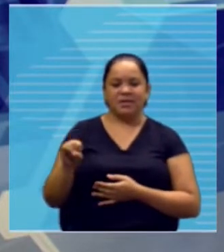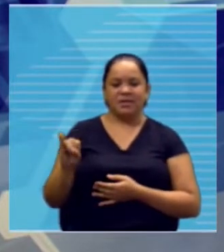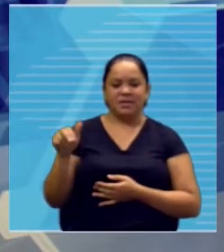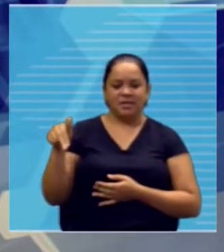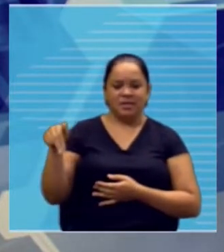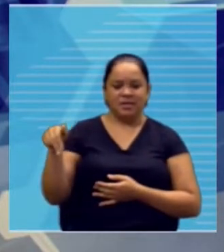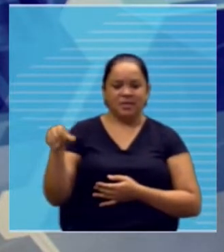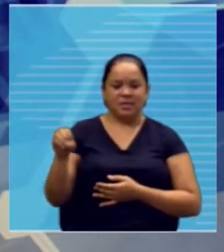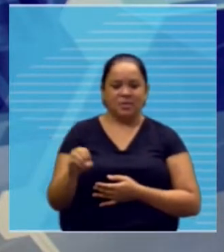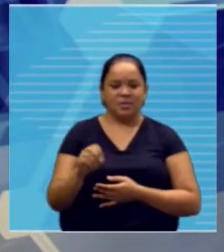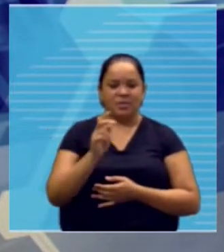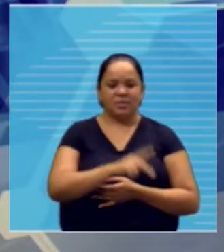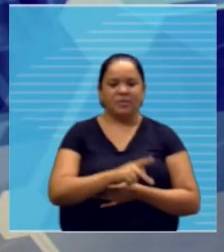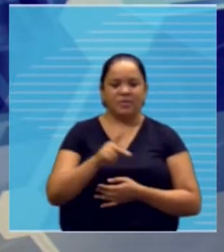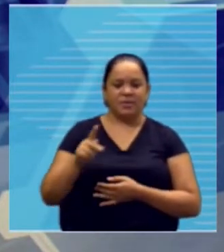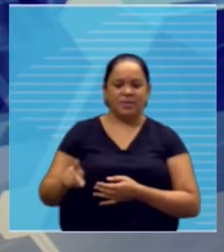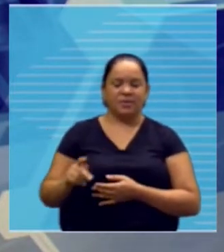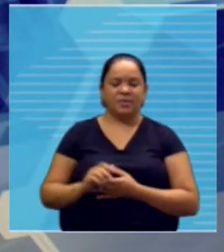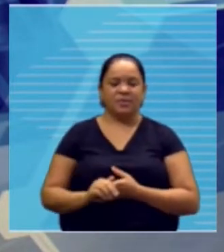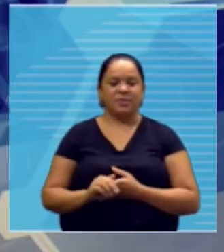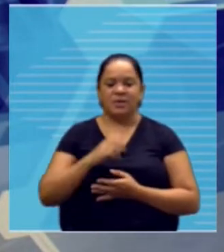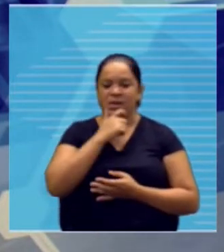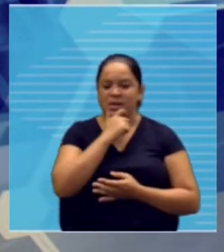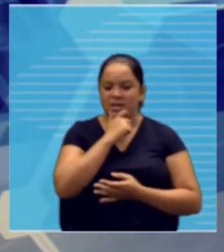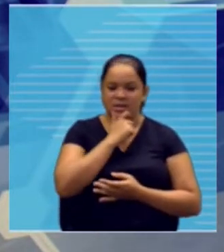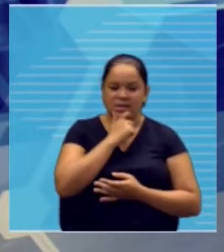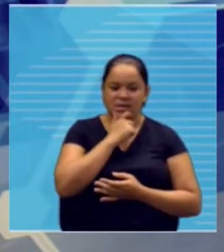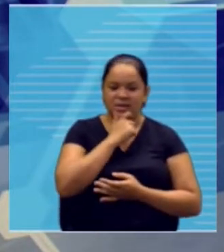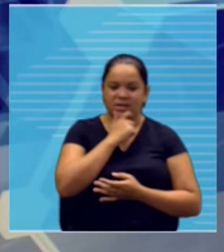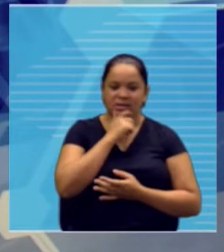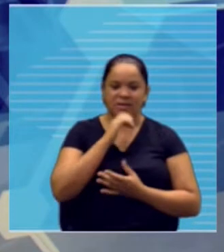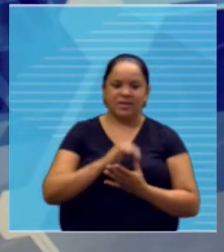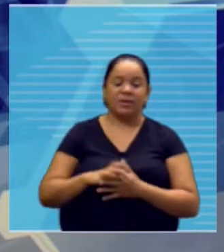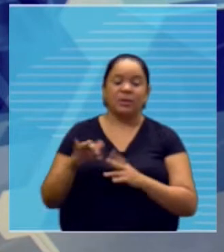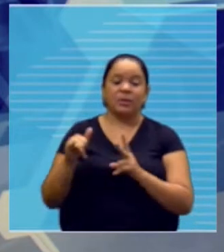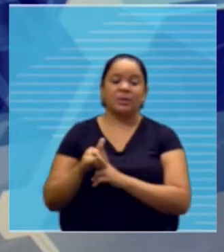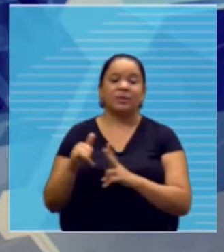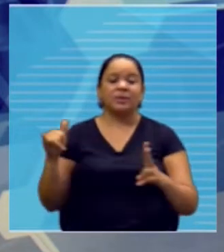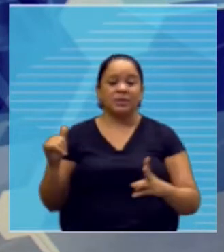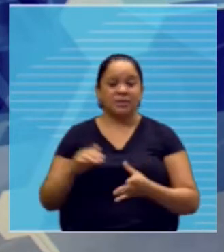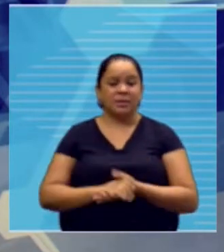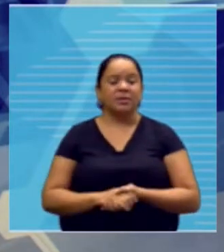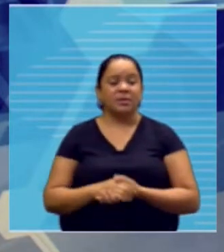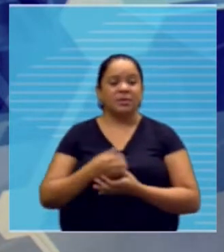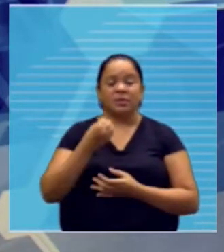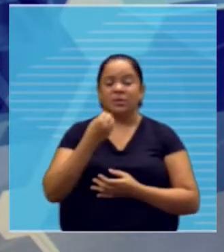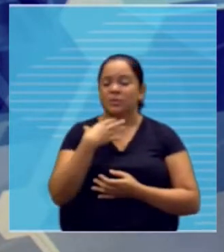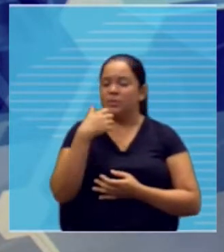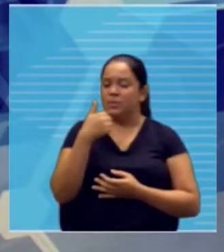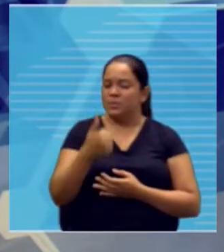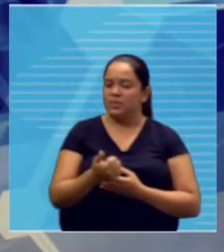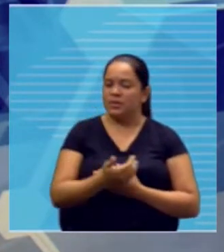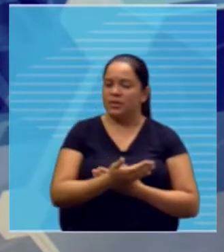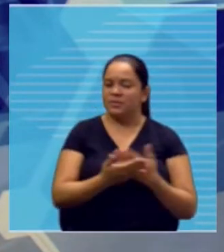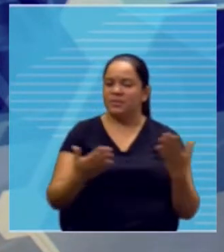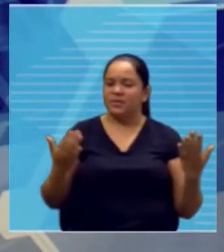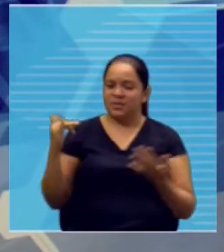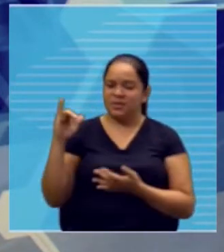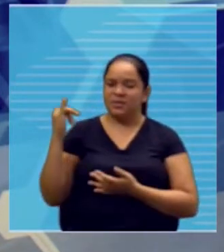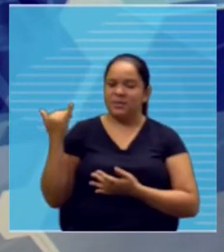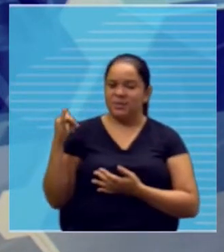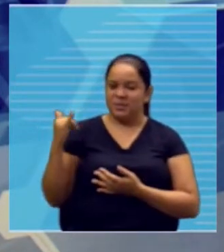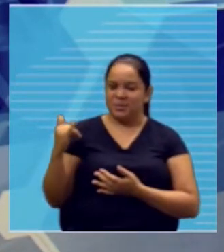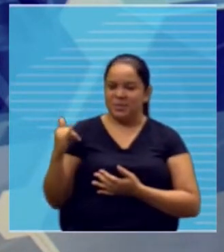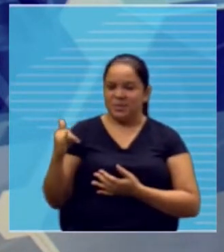o englast teacher aqui do canal educação e aí galerinha todo mundo bem todo mundo tranquilo e favorável